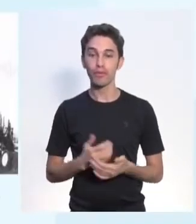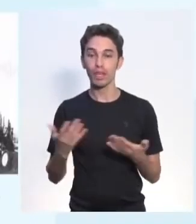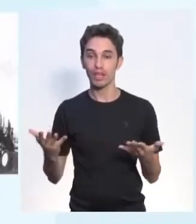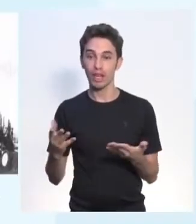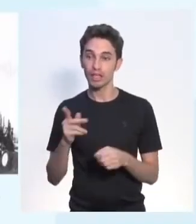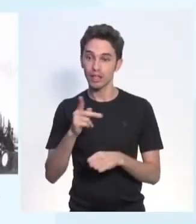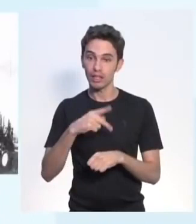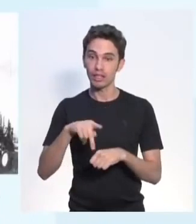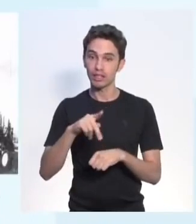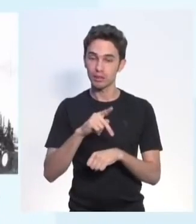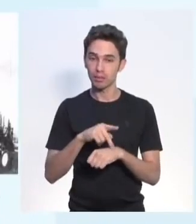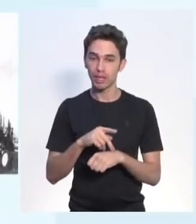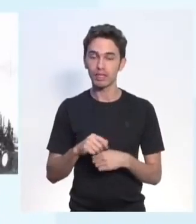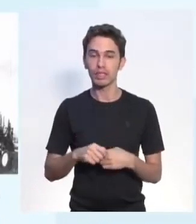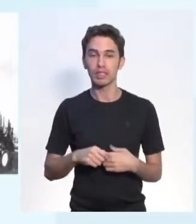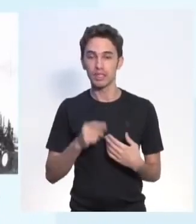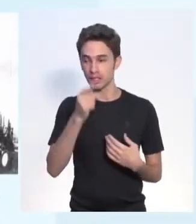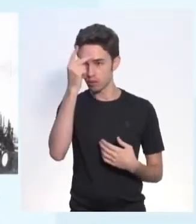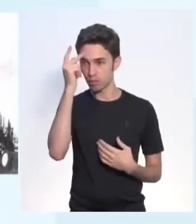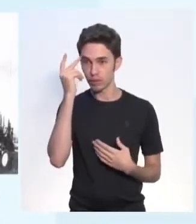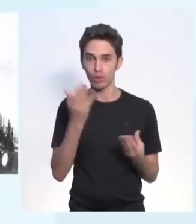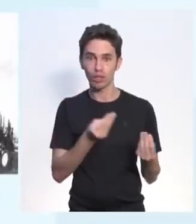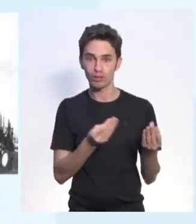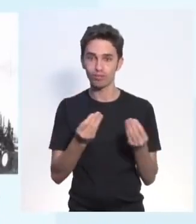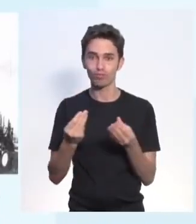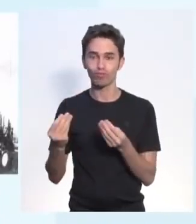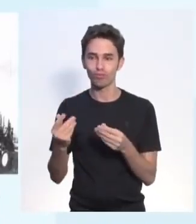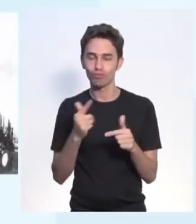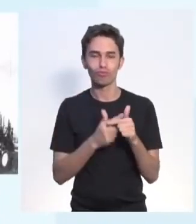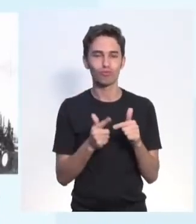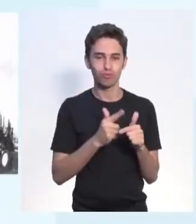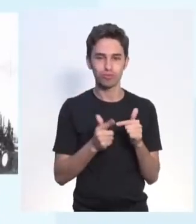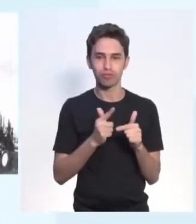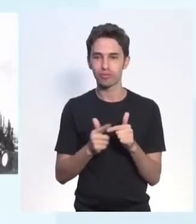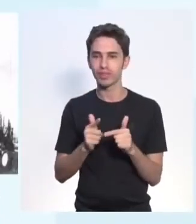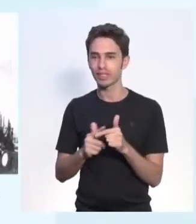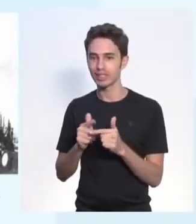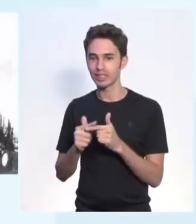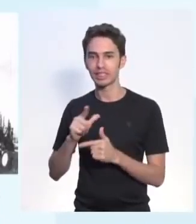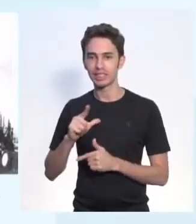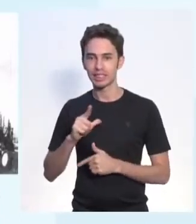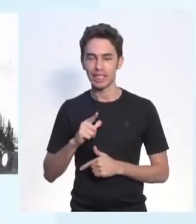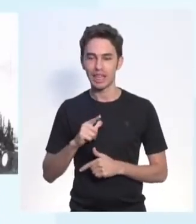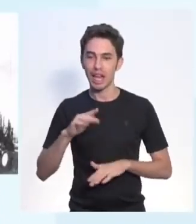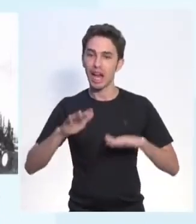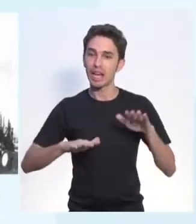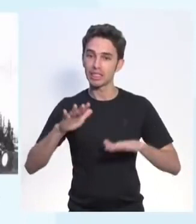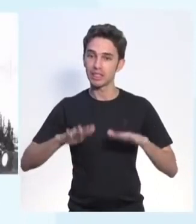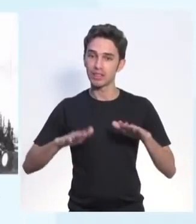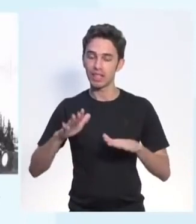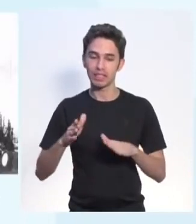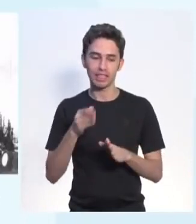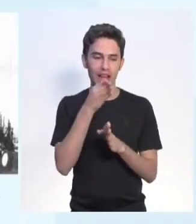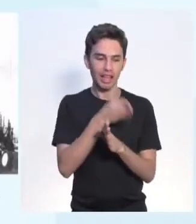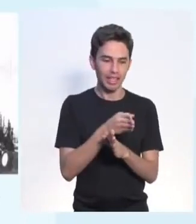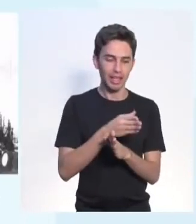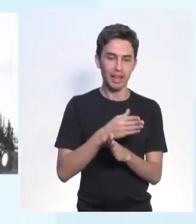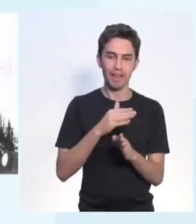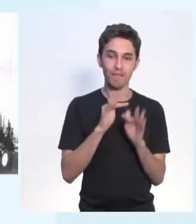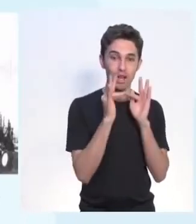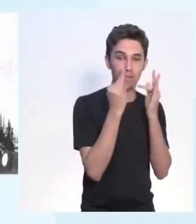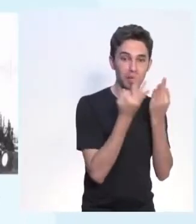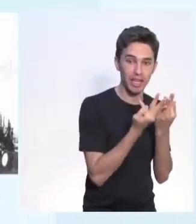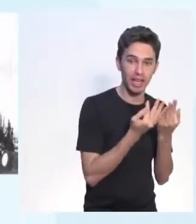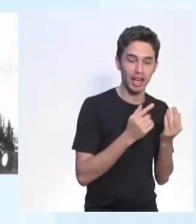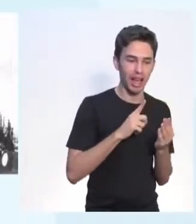que muitas pessoas tivessem problemas, pessoas que possuíam familiares ou do lado capitalista ou